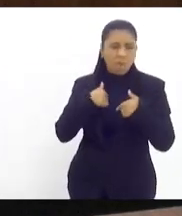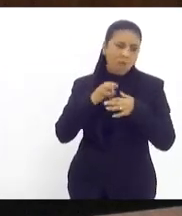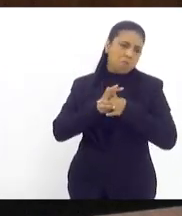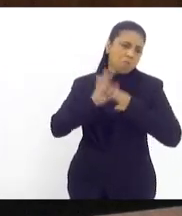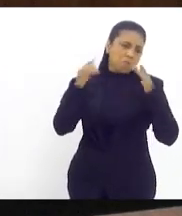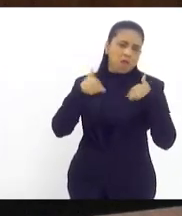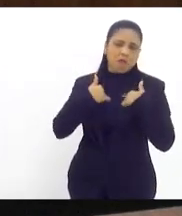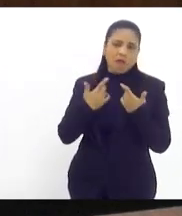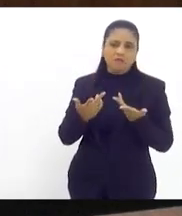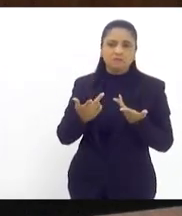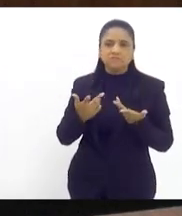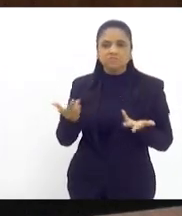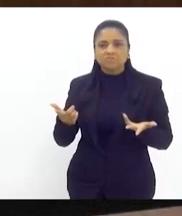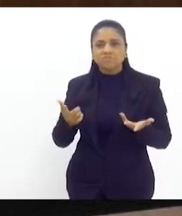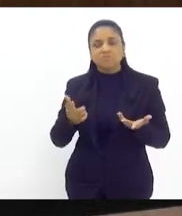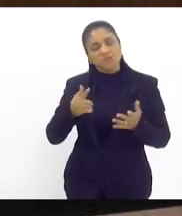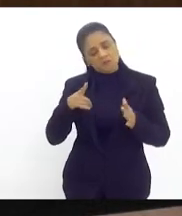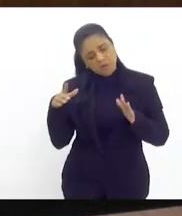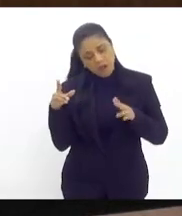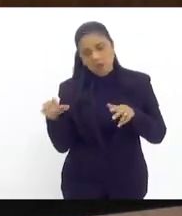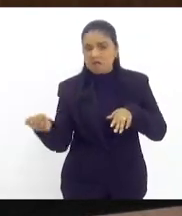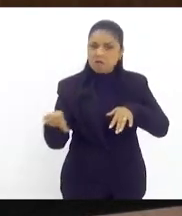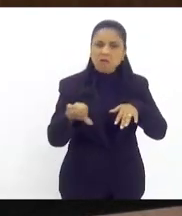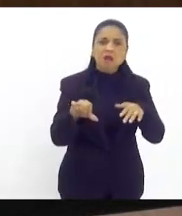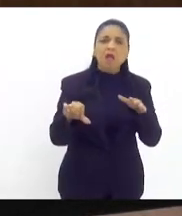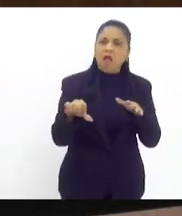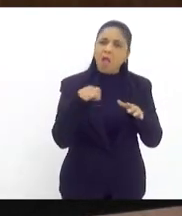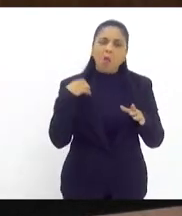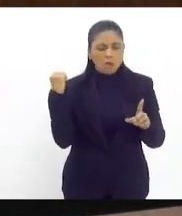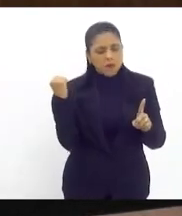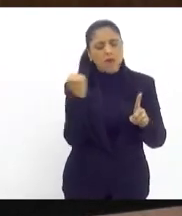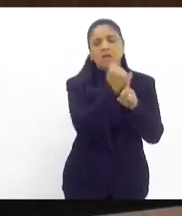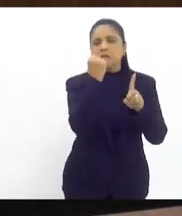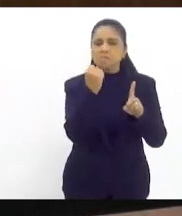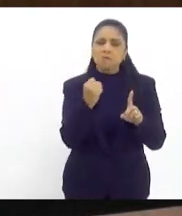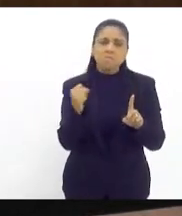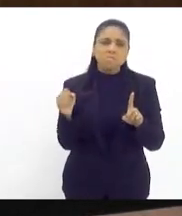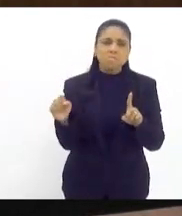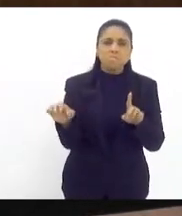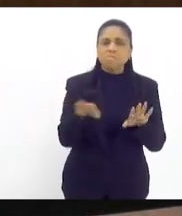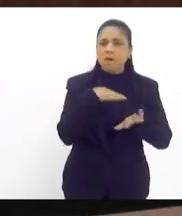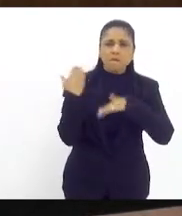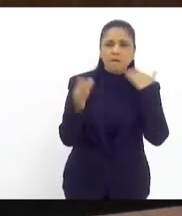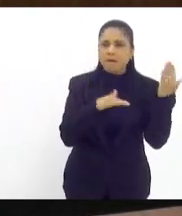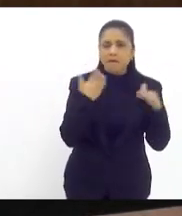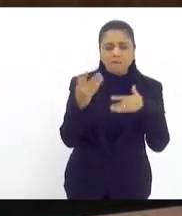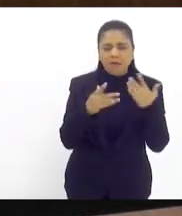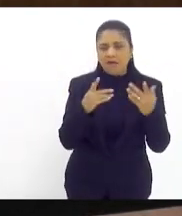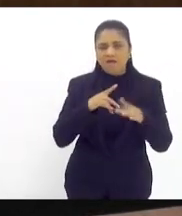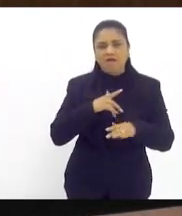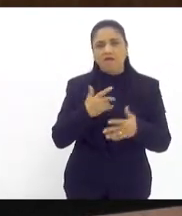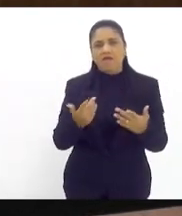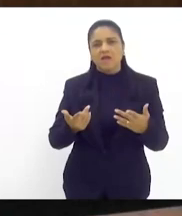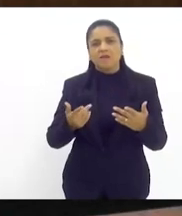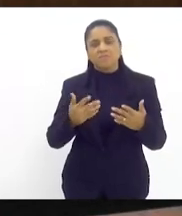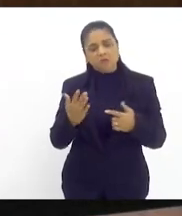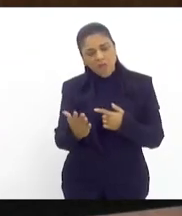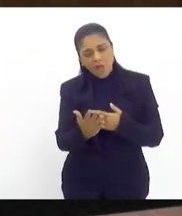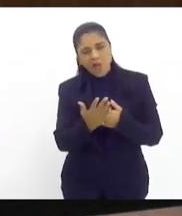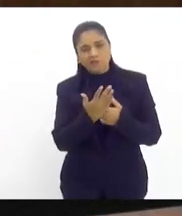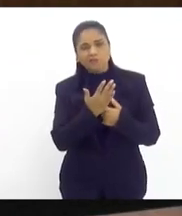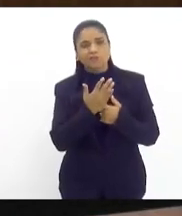ainda que seja cometer um crime bárbaro que ajuda a implodir